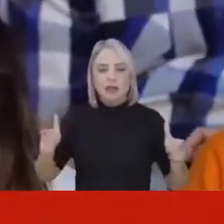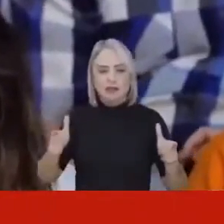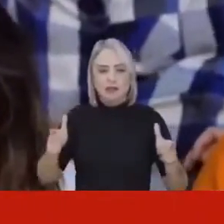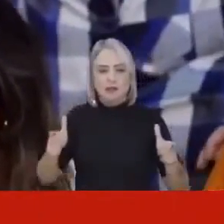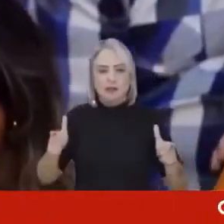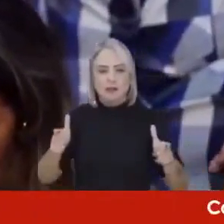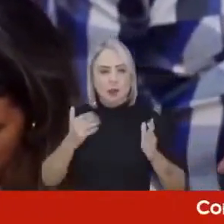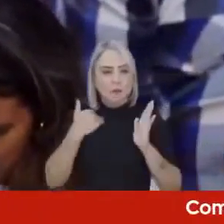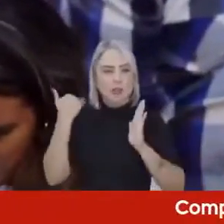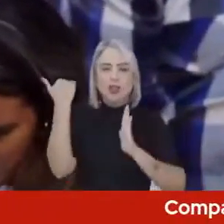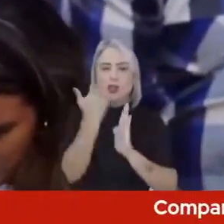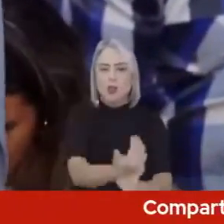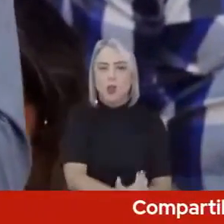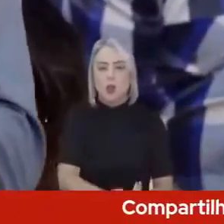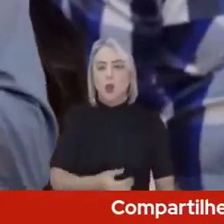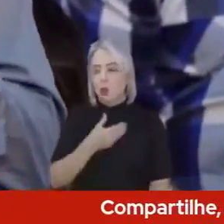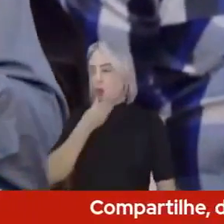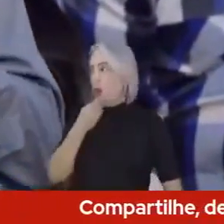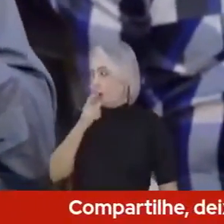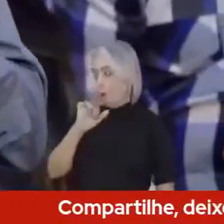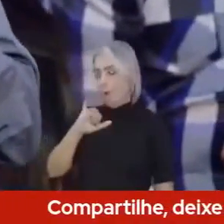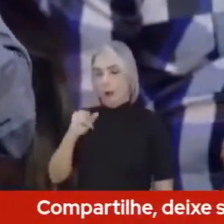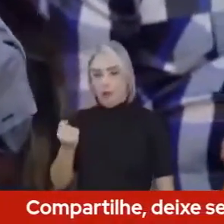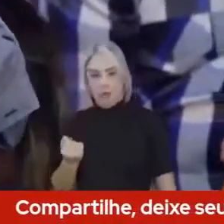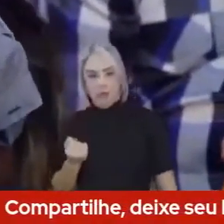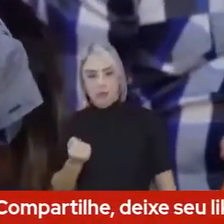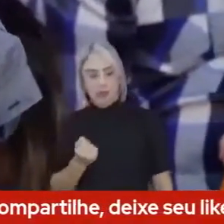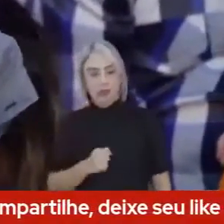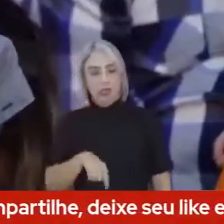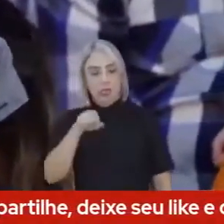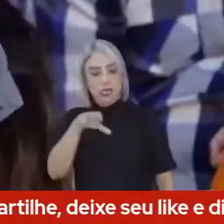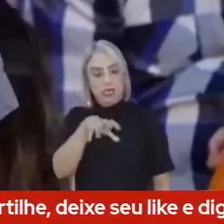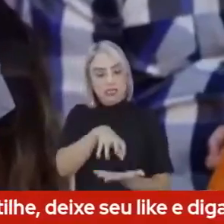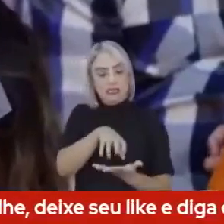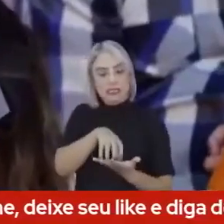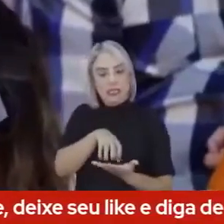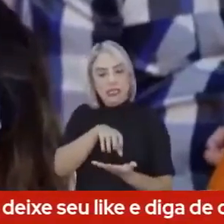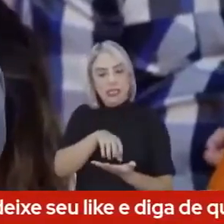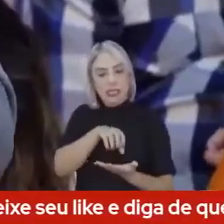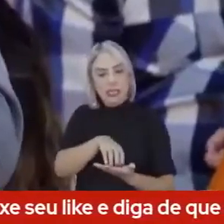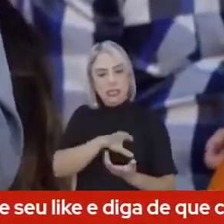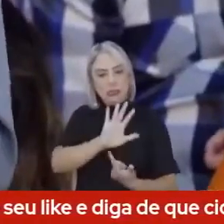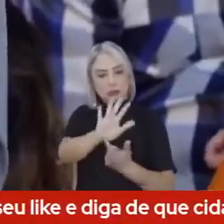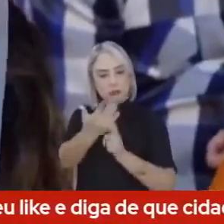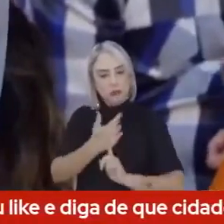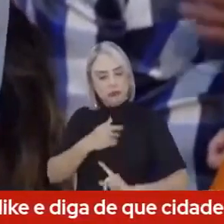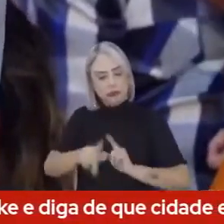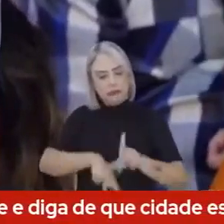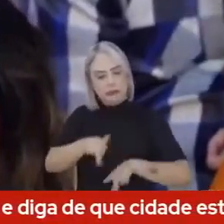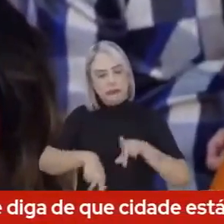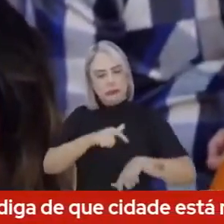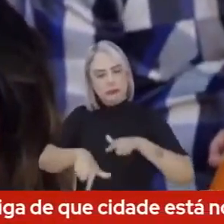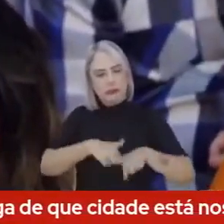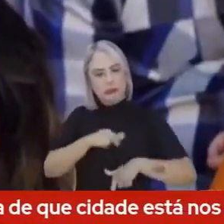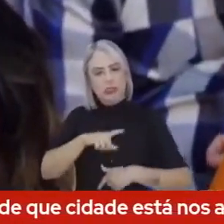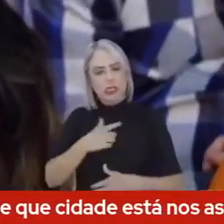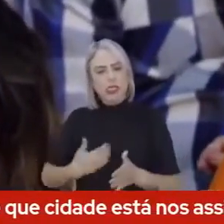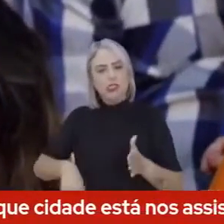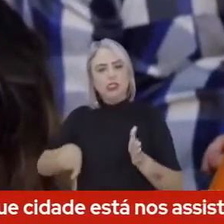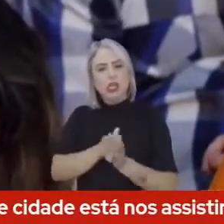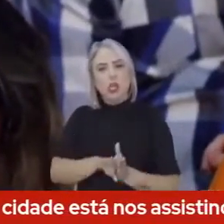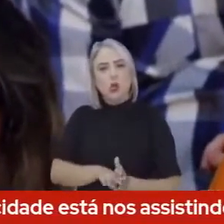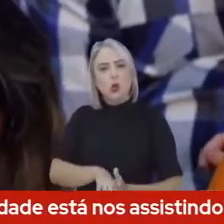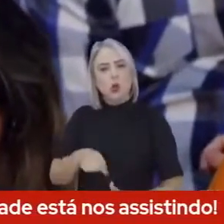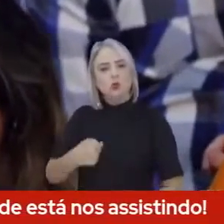O Paulinho, nesse centro de solidariedade do trabalhador, chegou num dia,